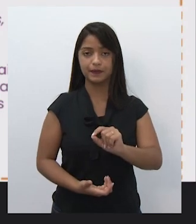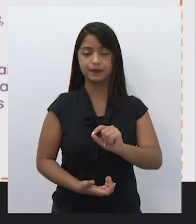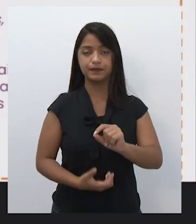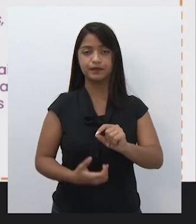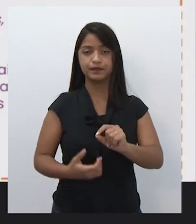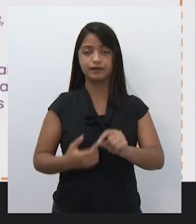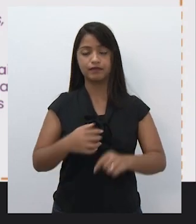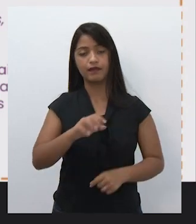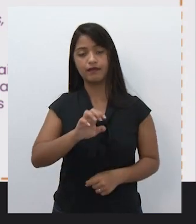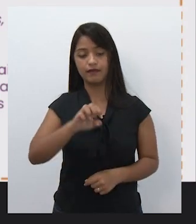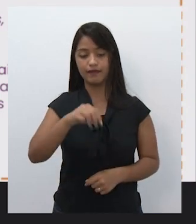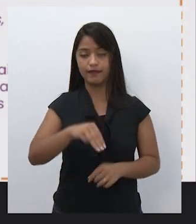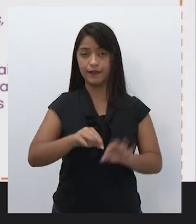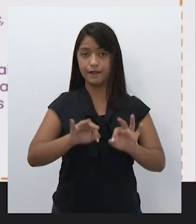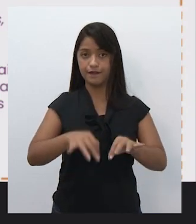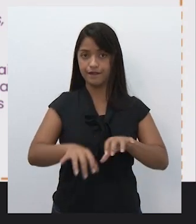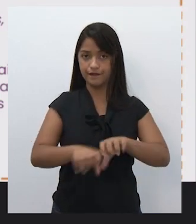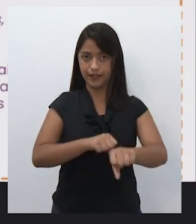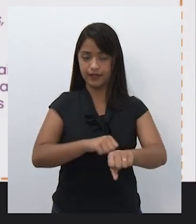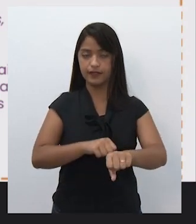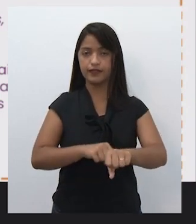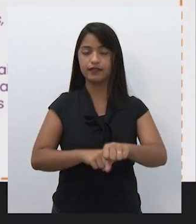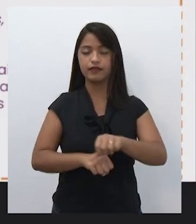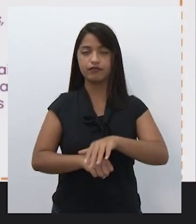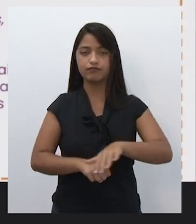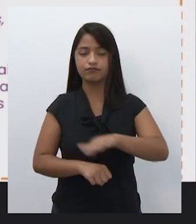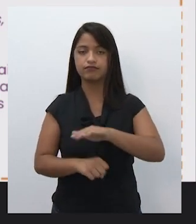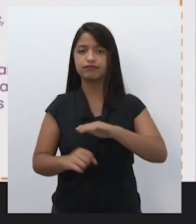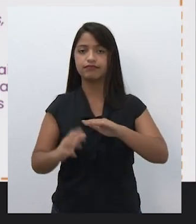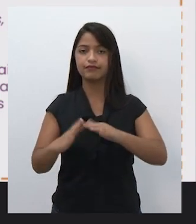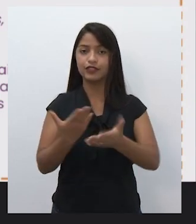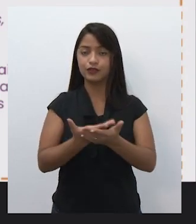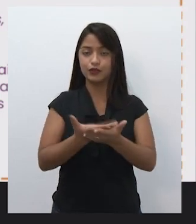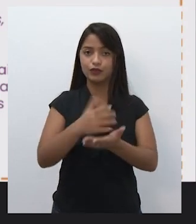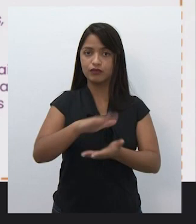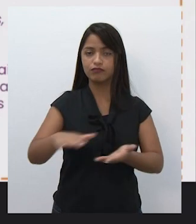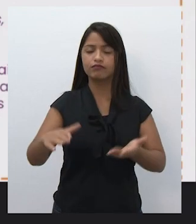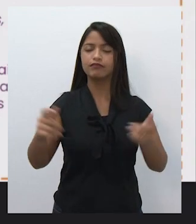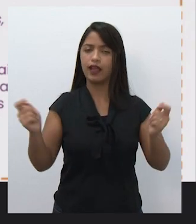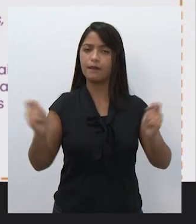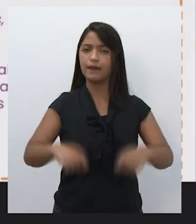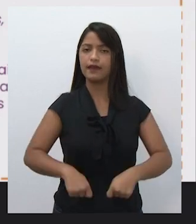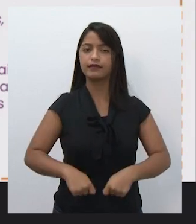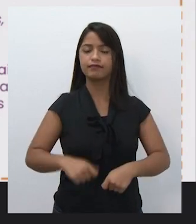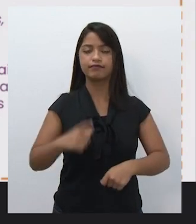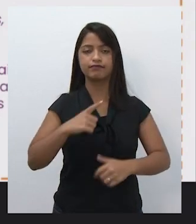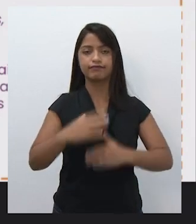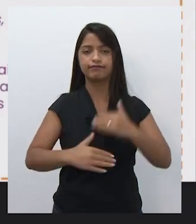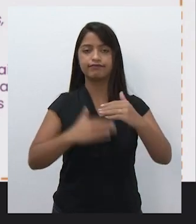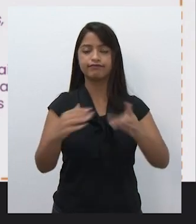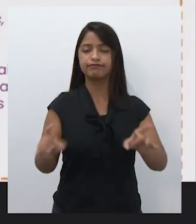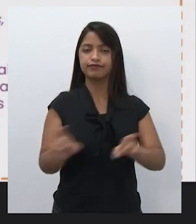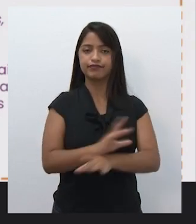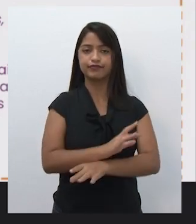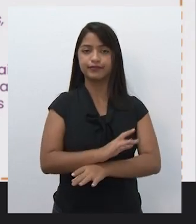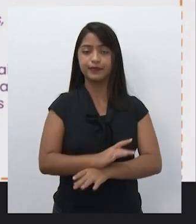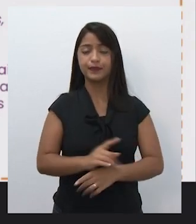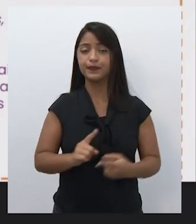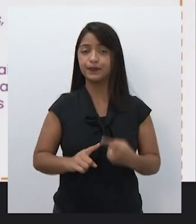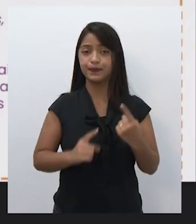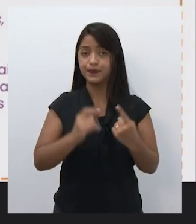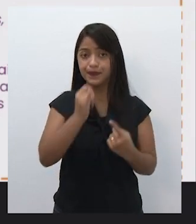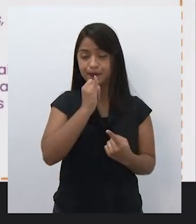ensino médio, os estudantes tenham muitas capacidades desenvolvidas. Uma